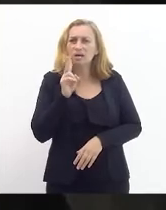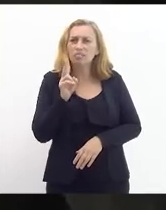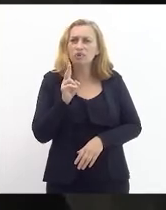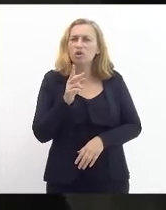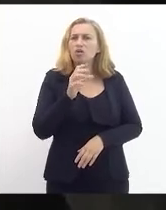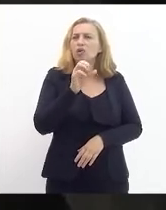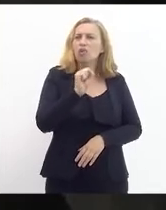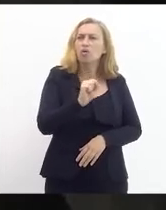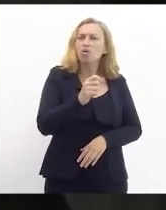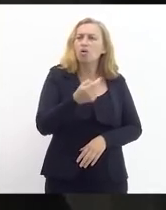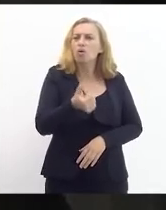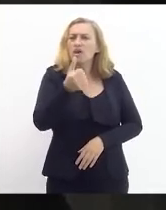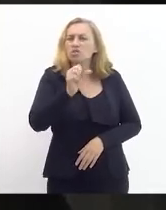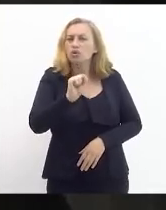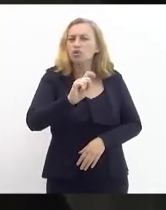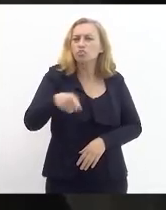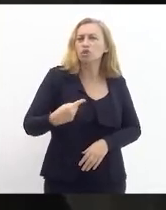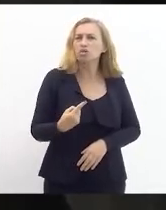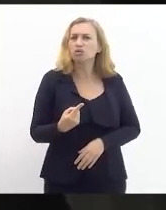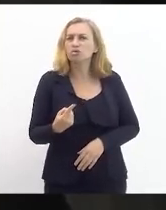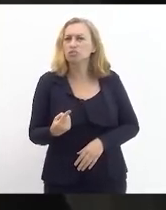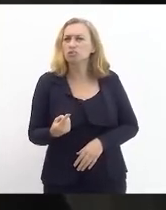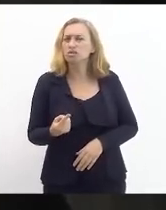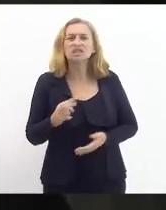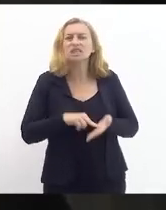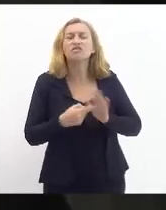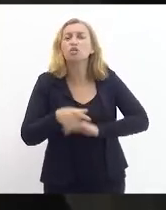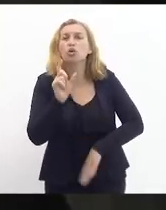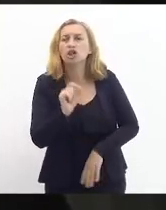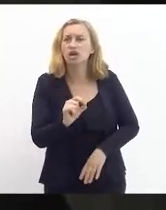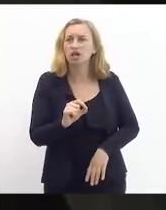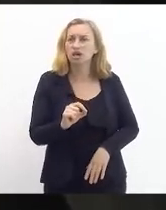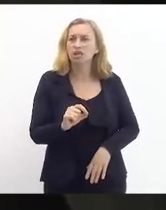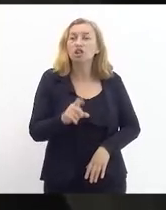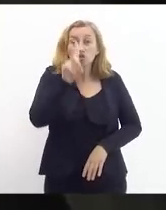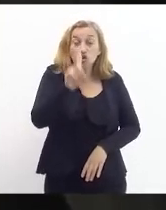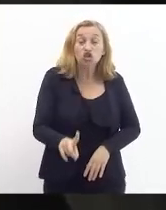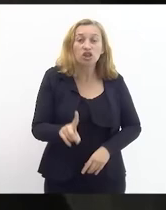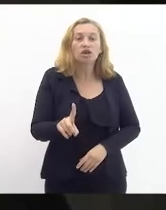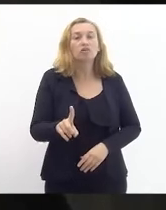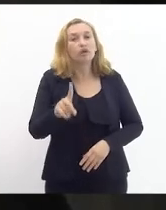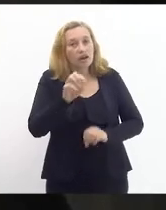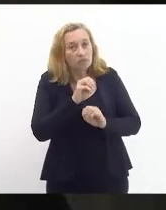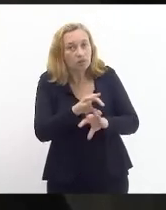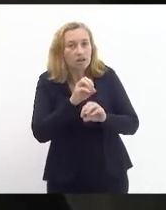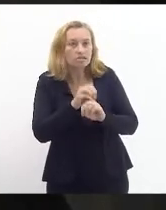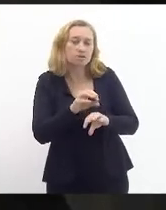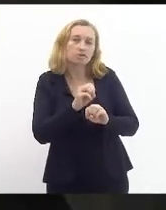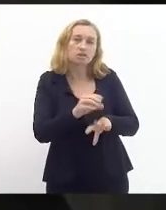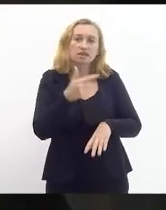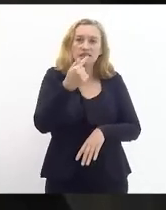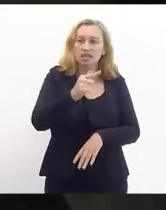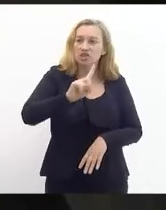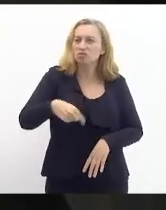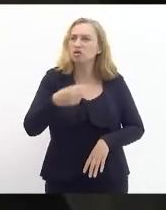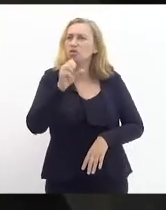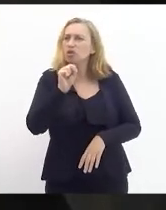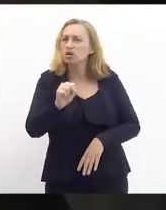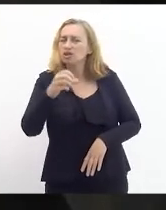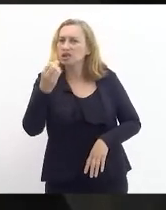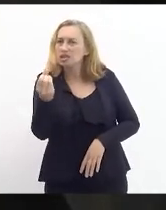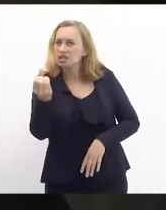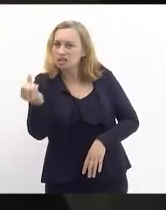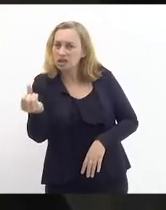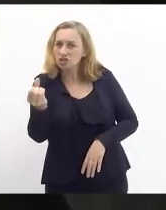não quase 8 mil 7806 isso significa garantia do direito à educação que 7807